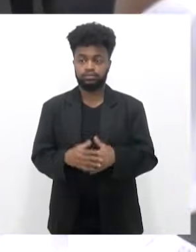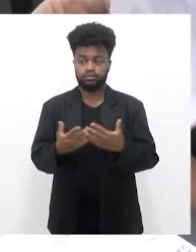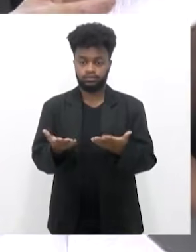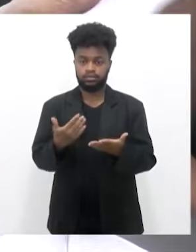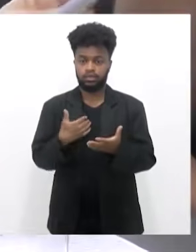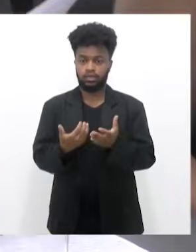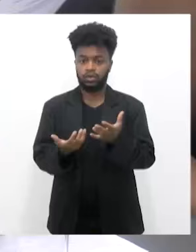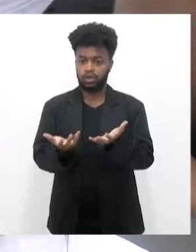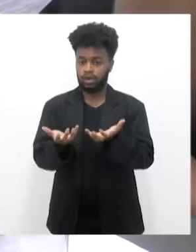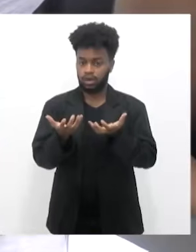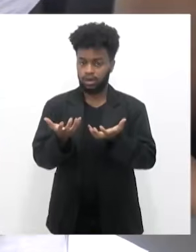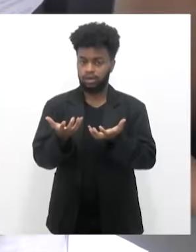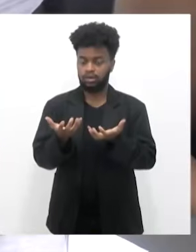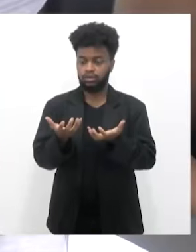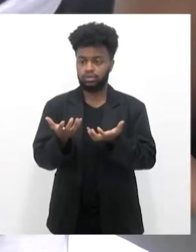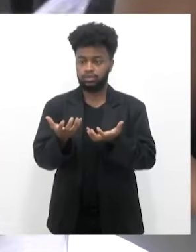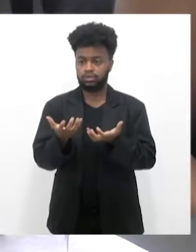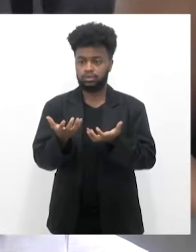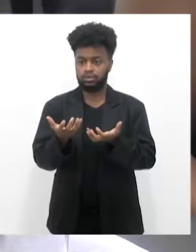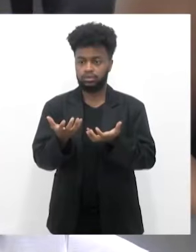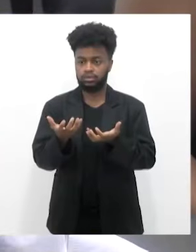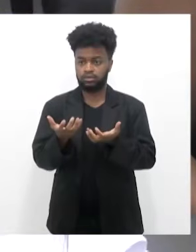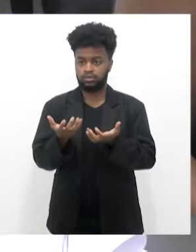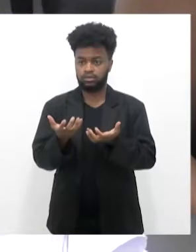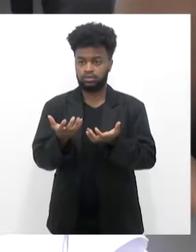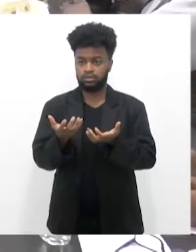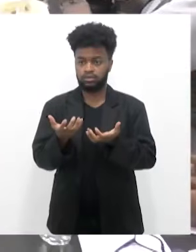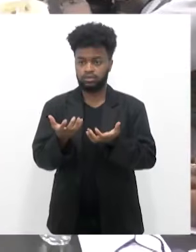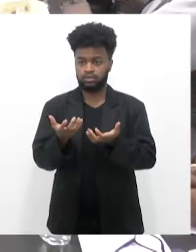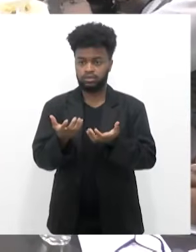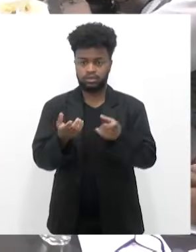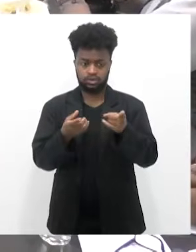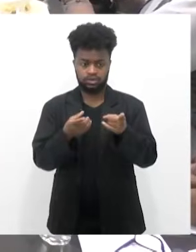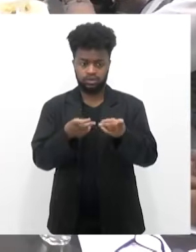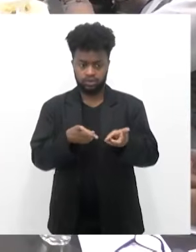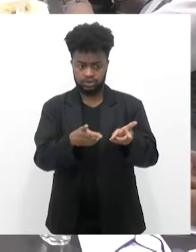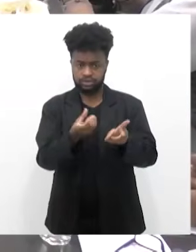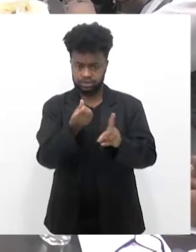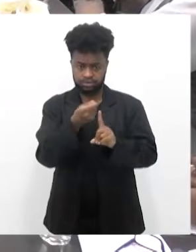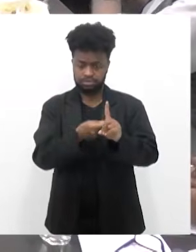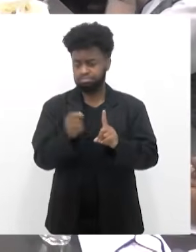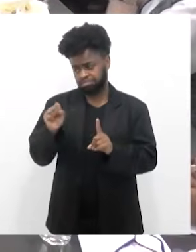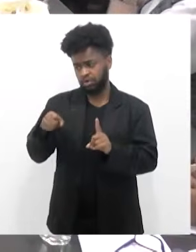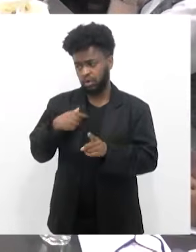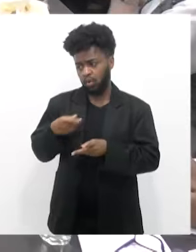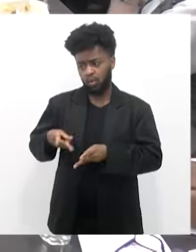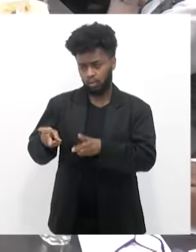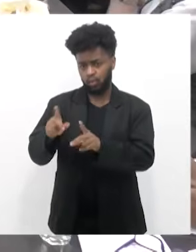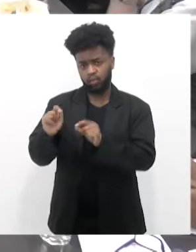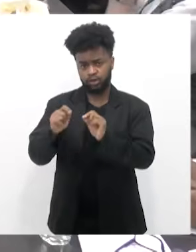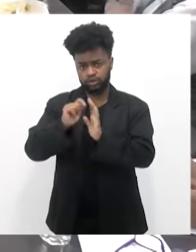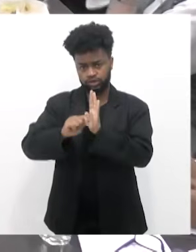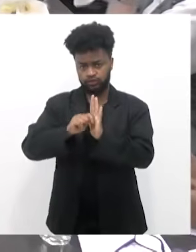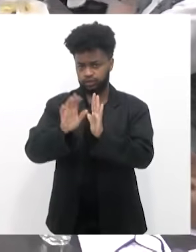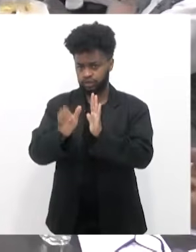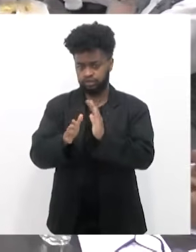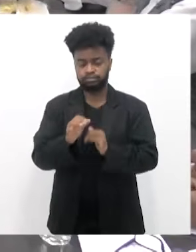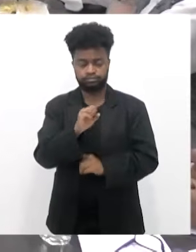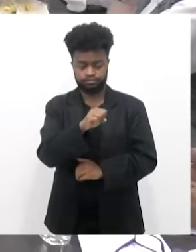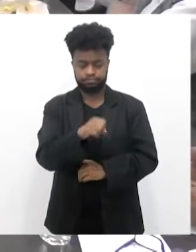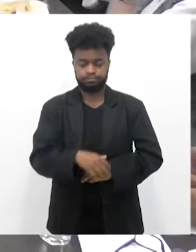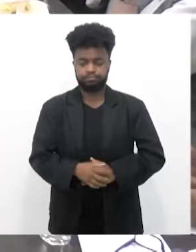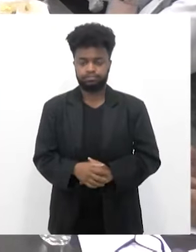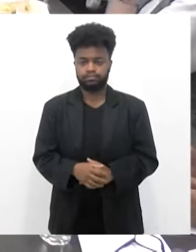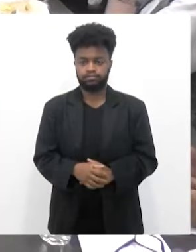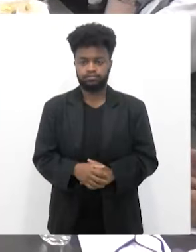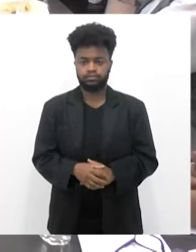Excelência também... Divergência para ficar em 6 meses. Sim, eu vou manter o que eu já escrevi. No projeto original.